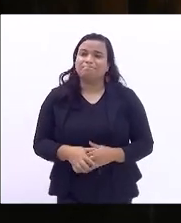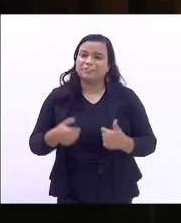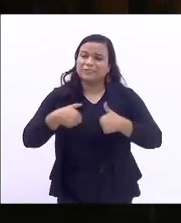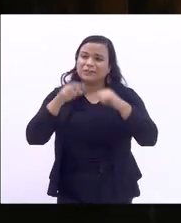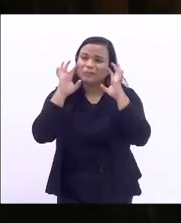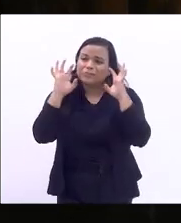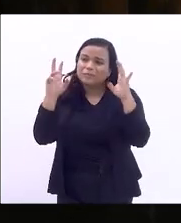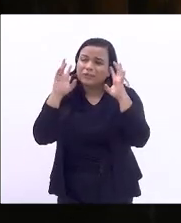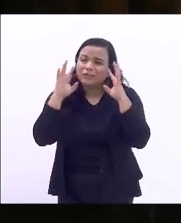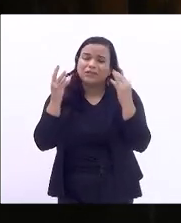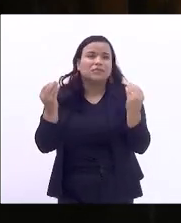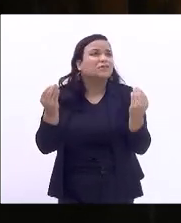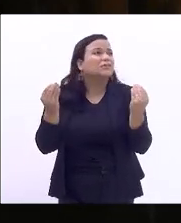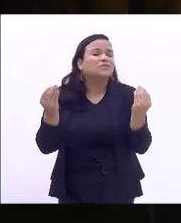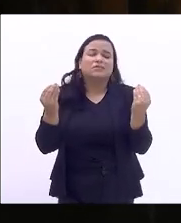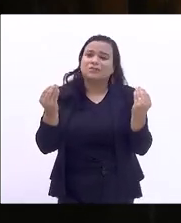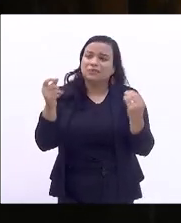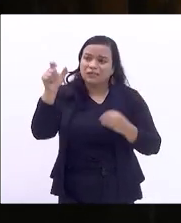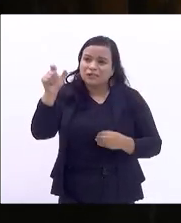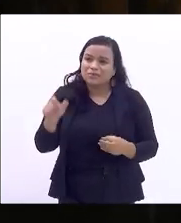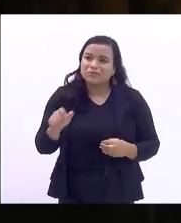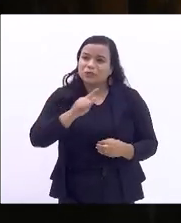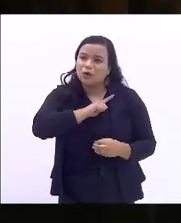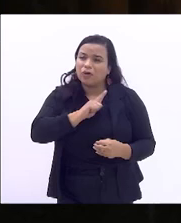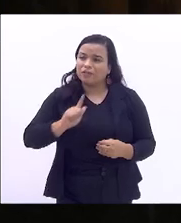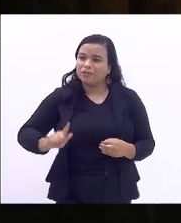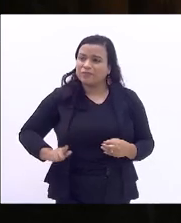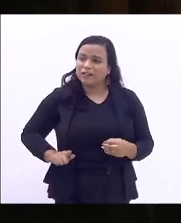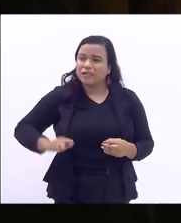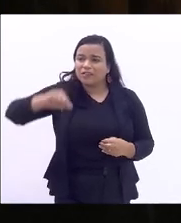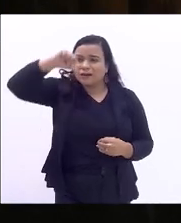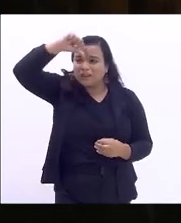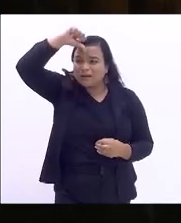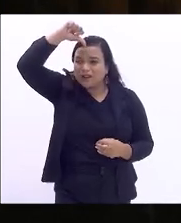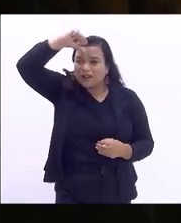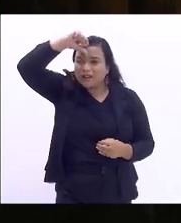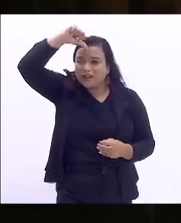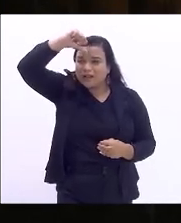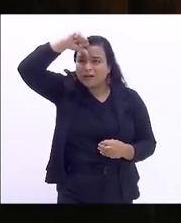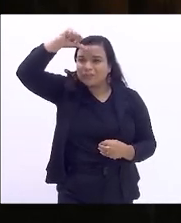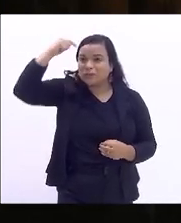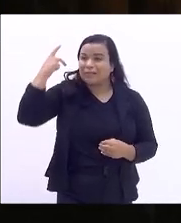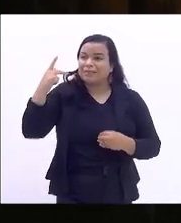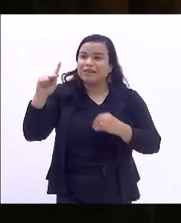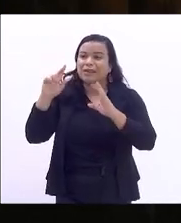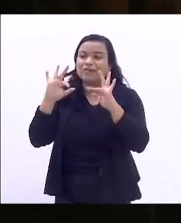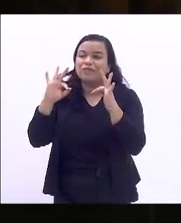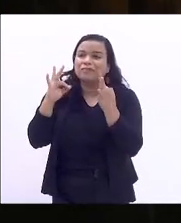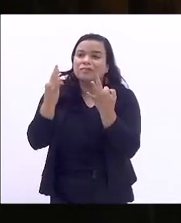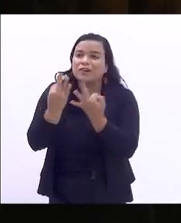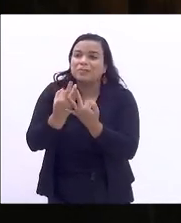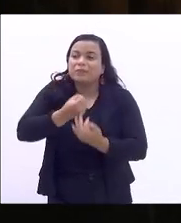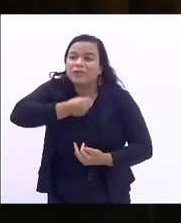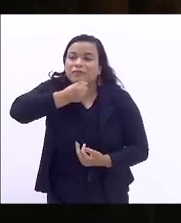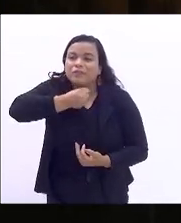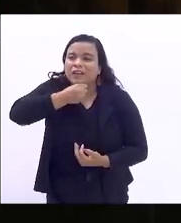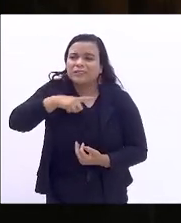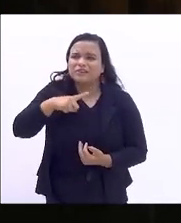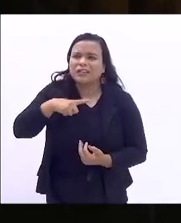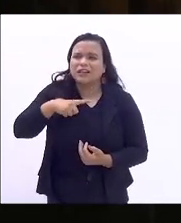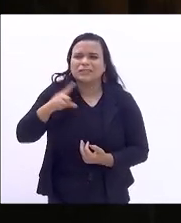perguntei se o governador Cláudio Castro não possui ninguém na sua família idoso